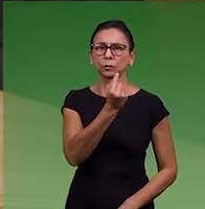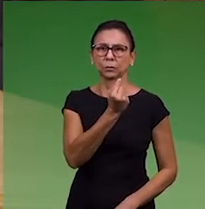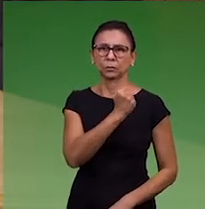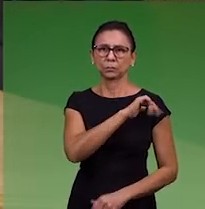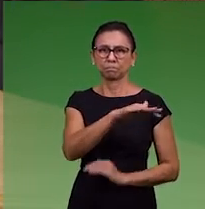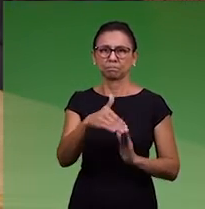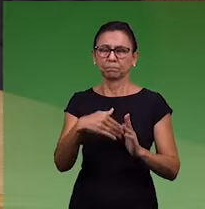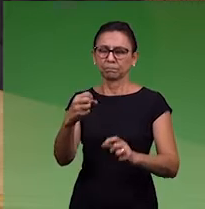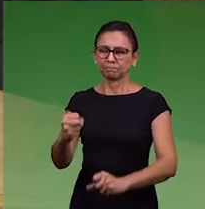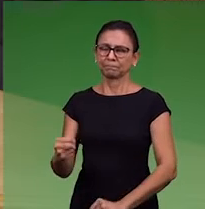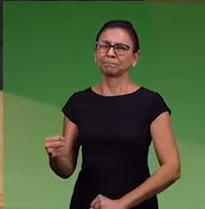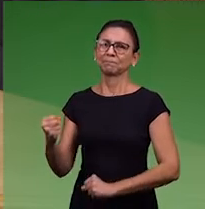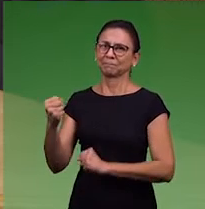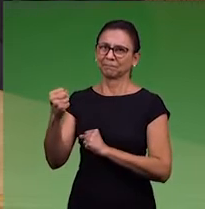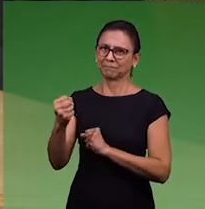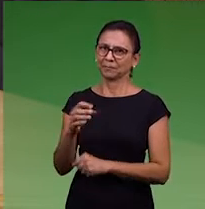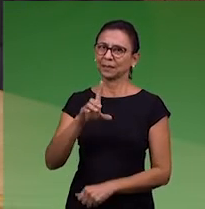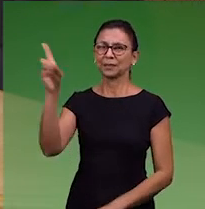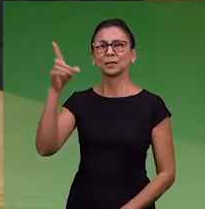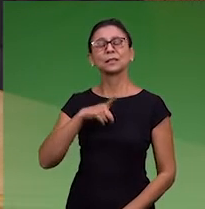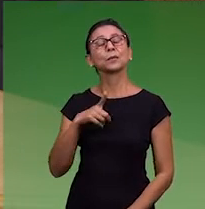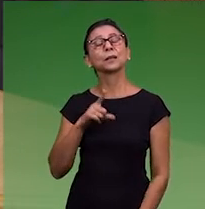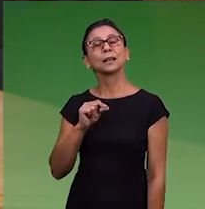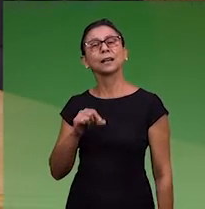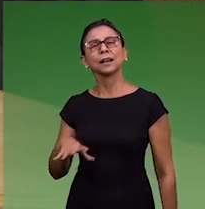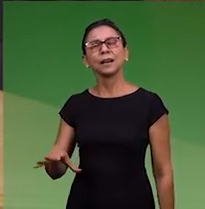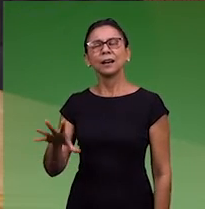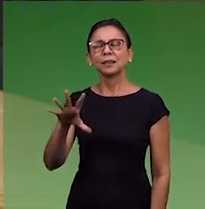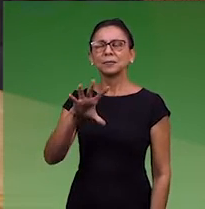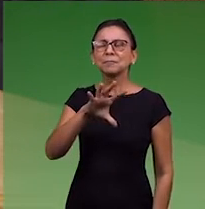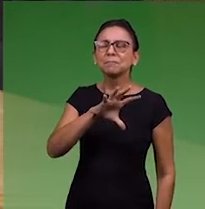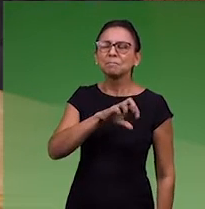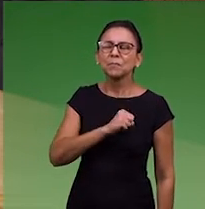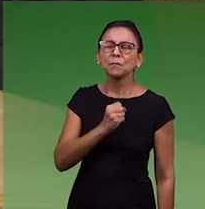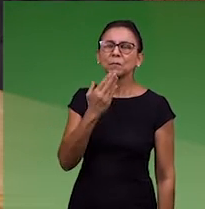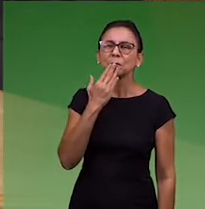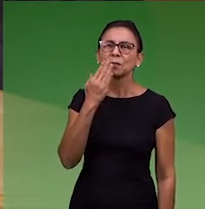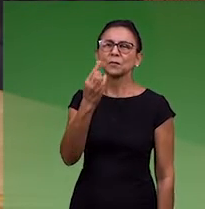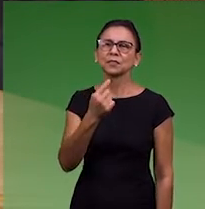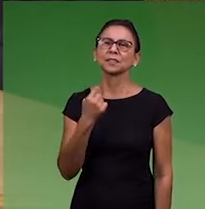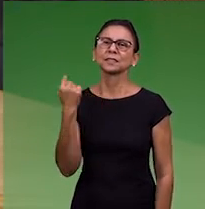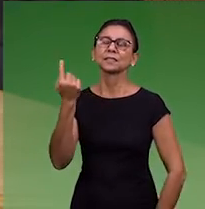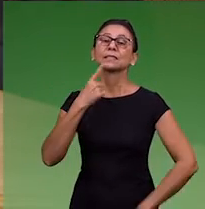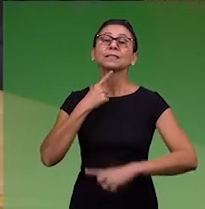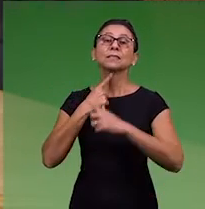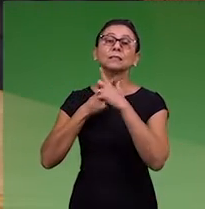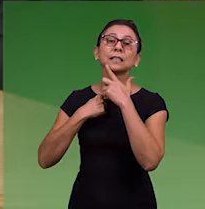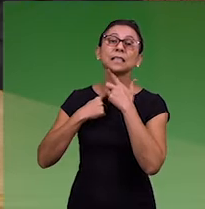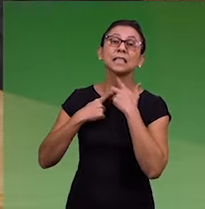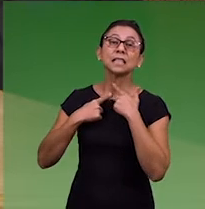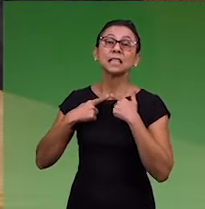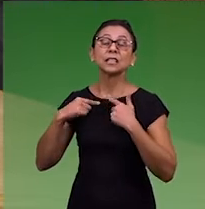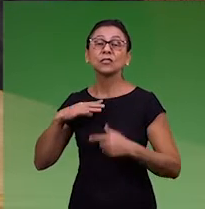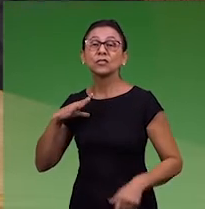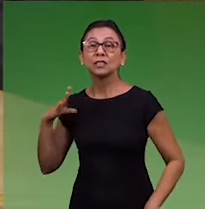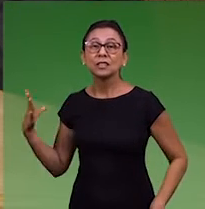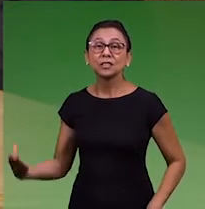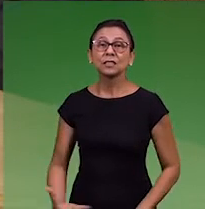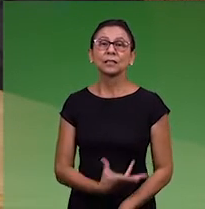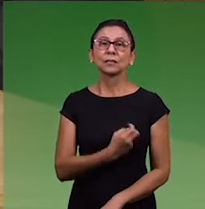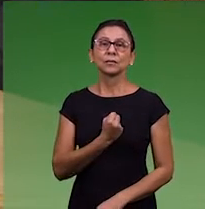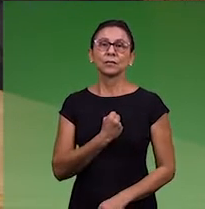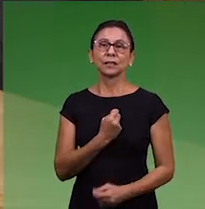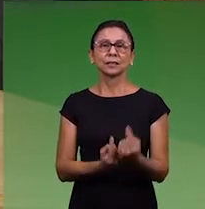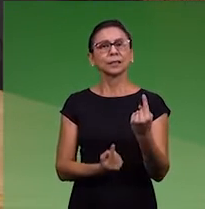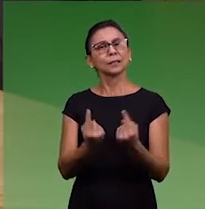tem é um grande amor por nós e um grande desejo de salvar esses miseráveis que nós